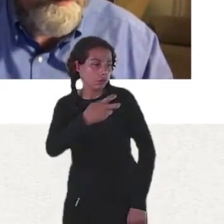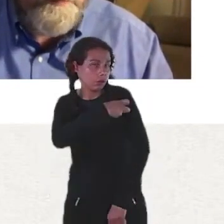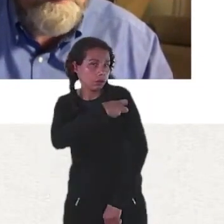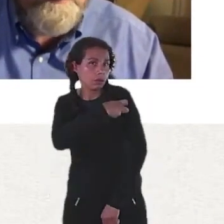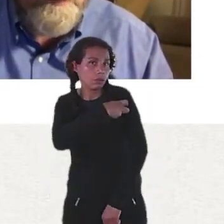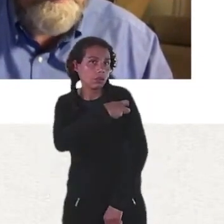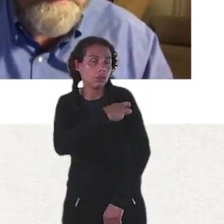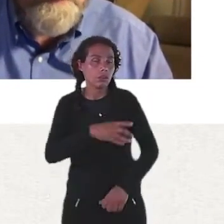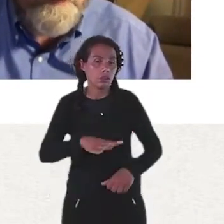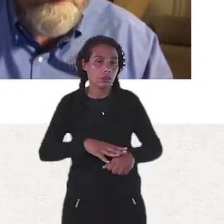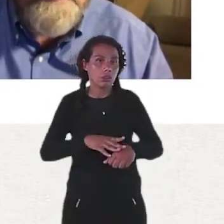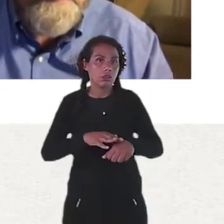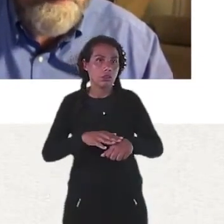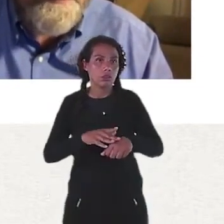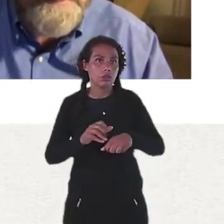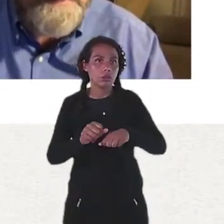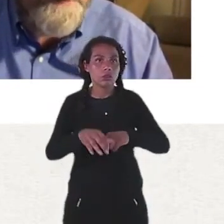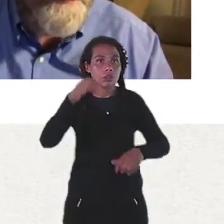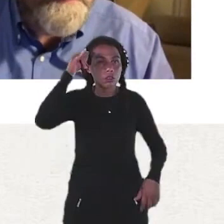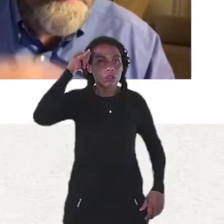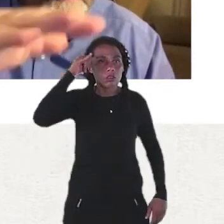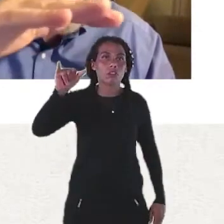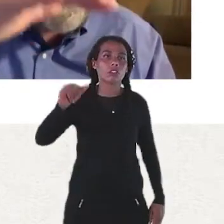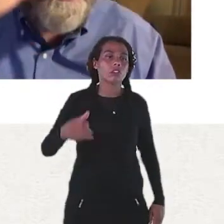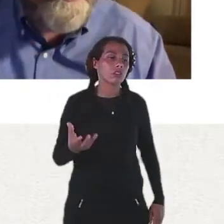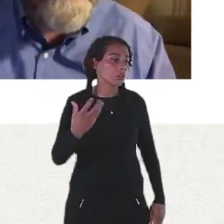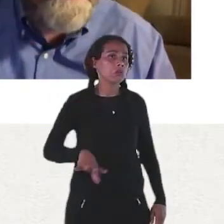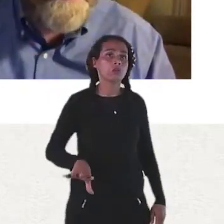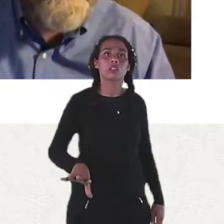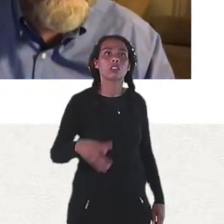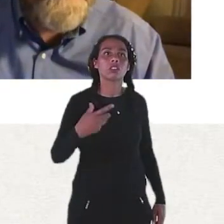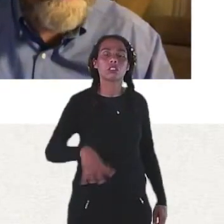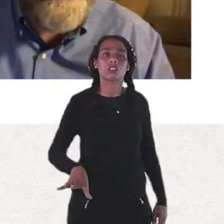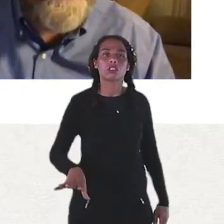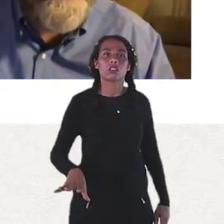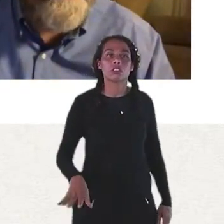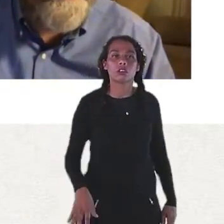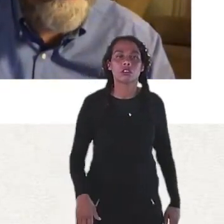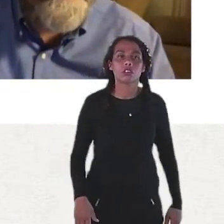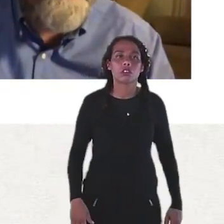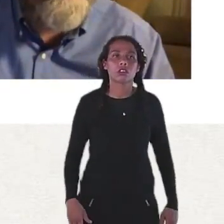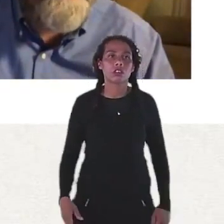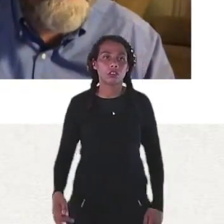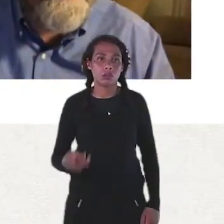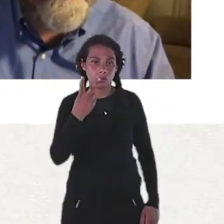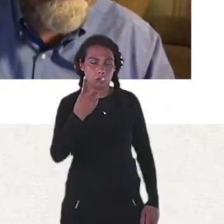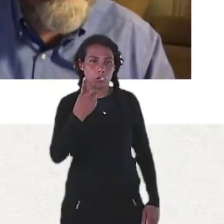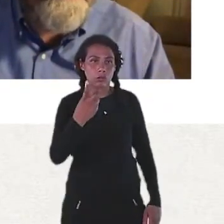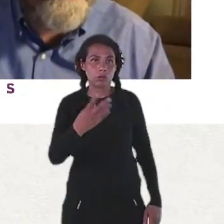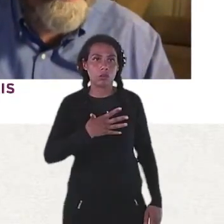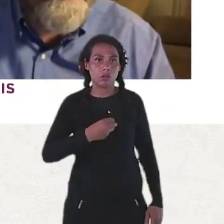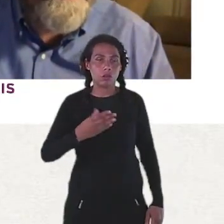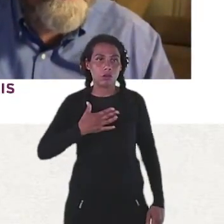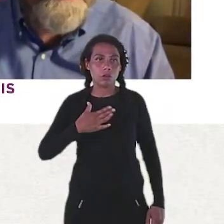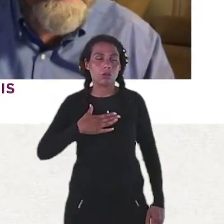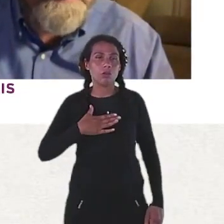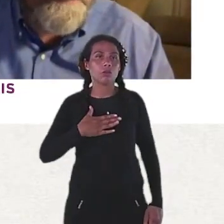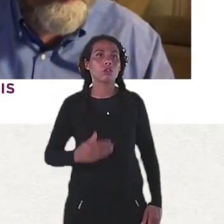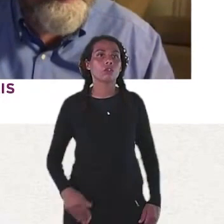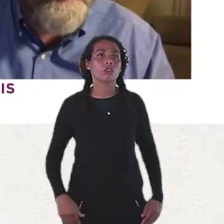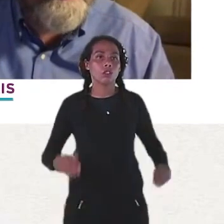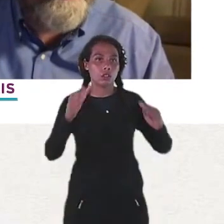dias, continuam contando como eles estão assustados, que chegou a 55% da população vacinada com a primeira